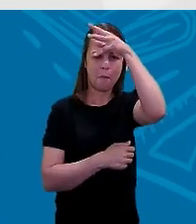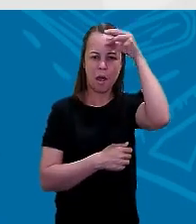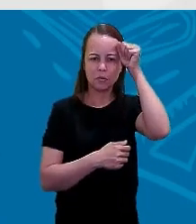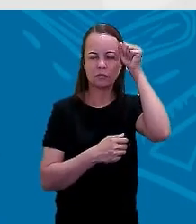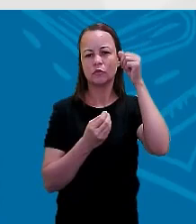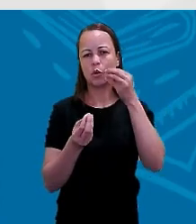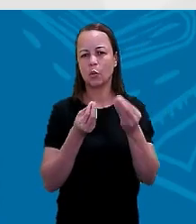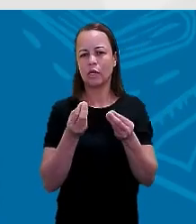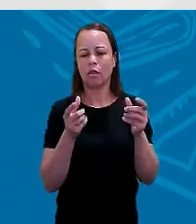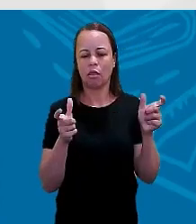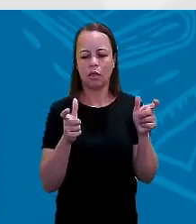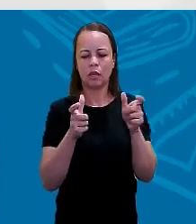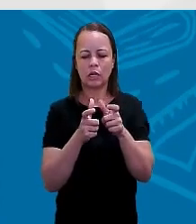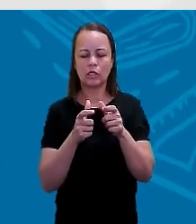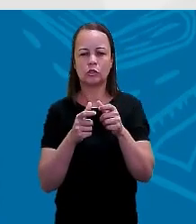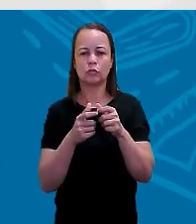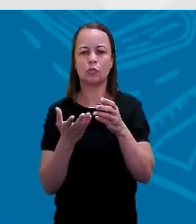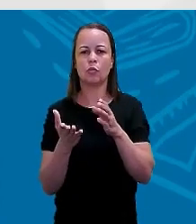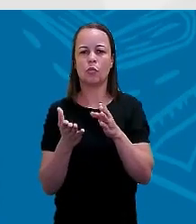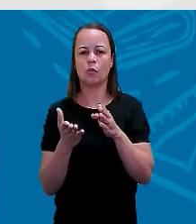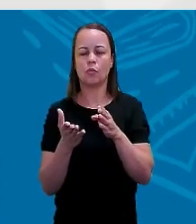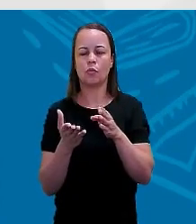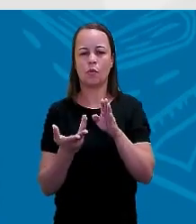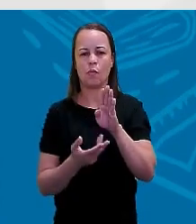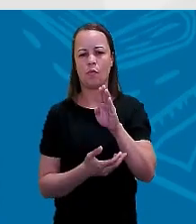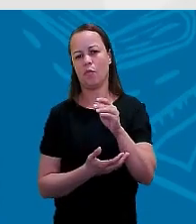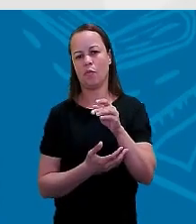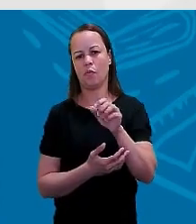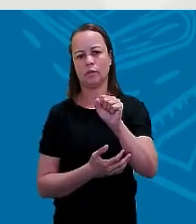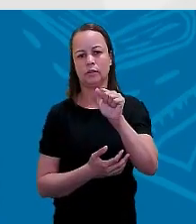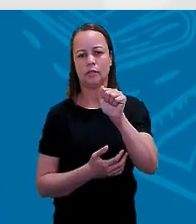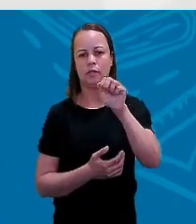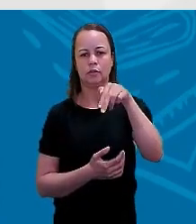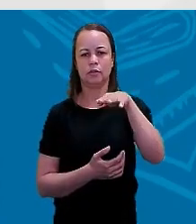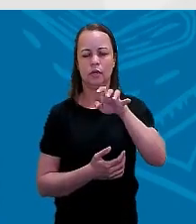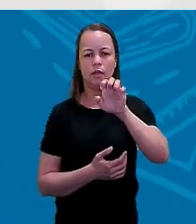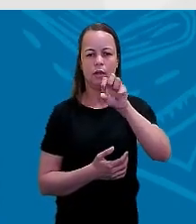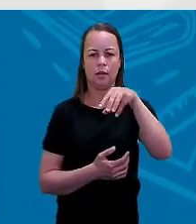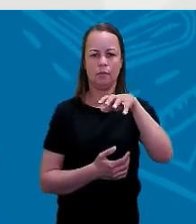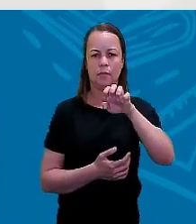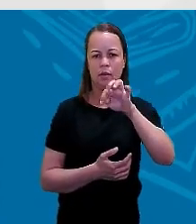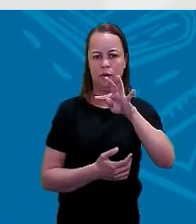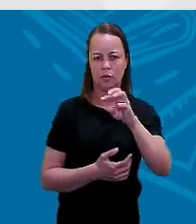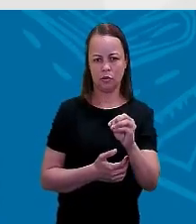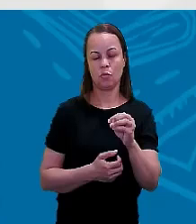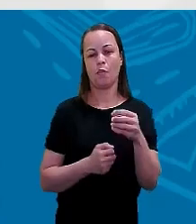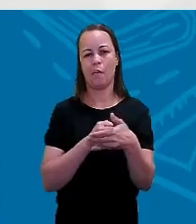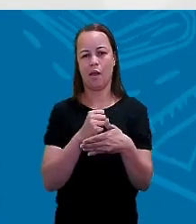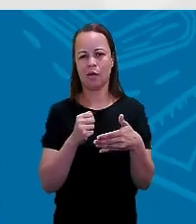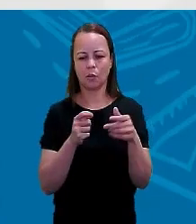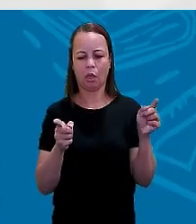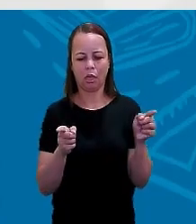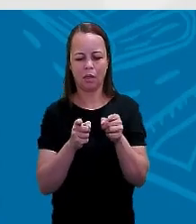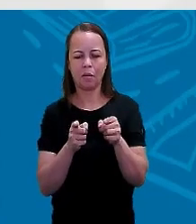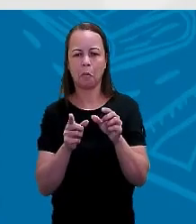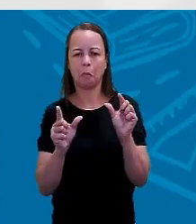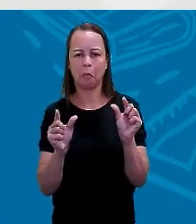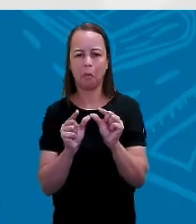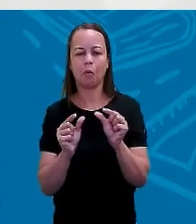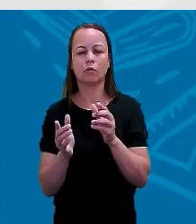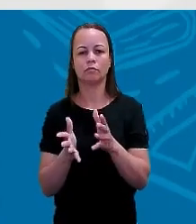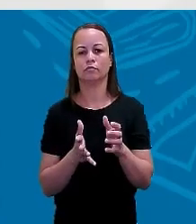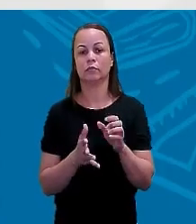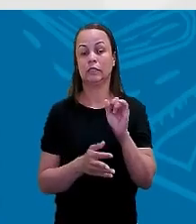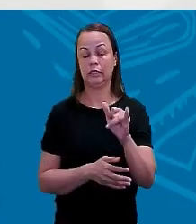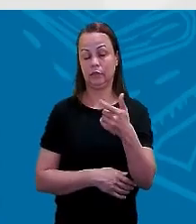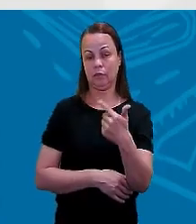observem que o meio ambiente encontra-se extremamente ameaçado, porque se não existe